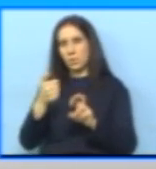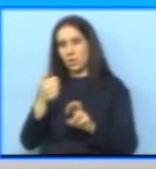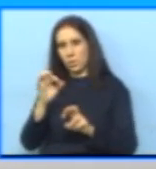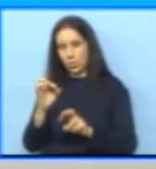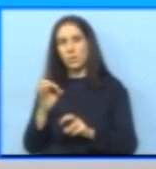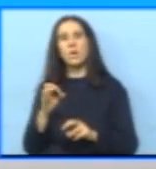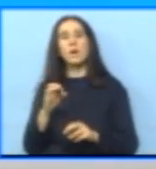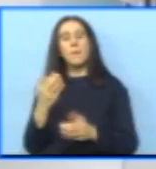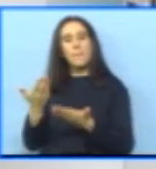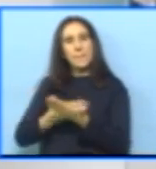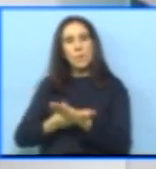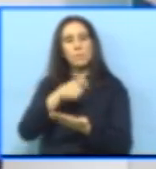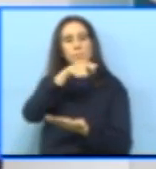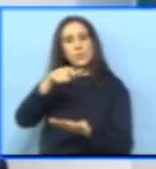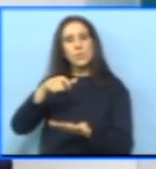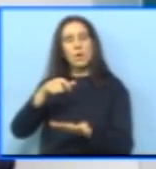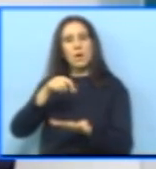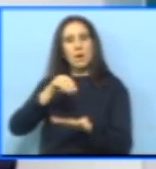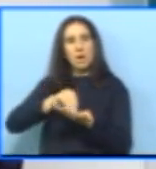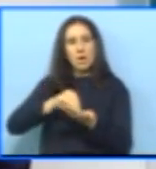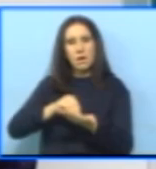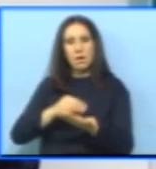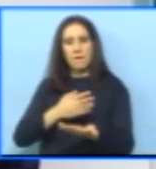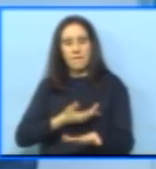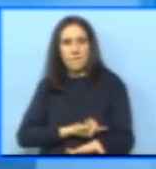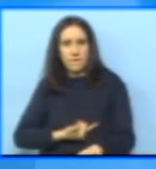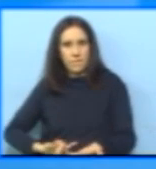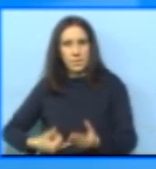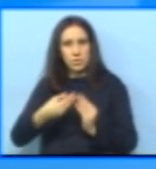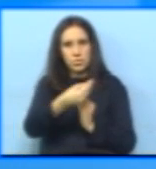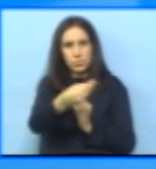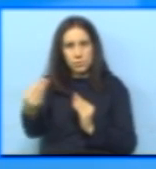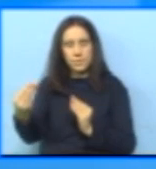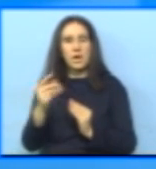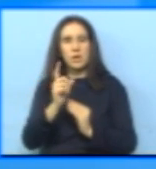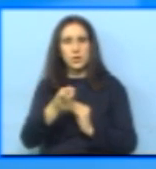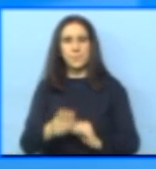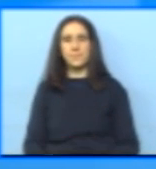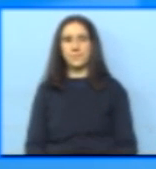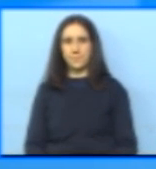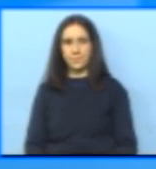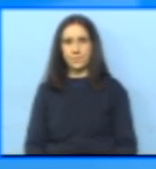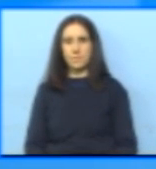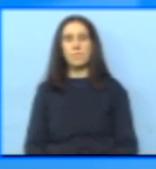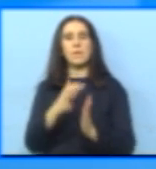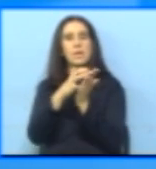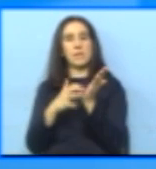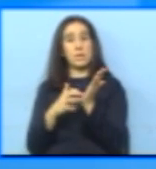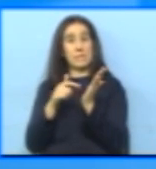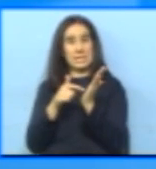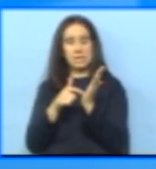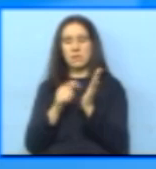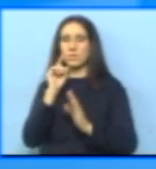faria um breve enquadramento deste texto, que é muito importante. Claro. O autor, na sua terceira